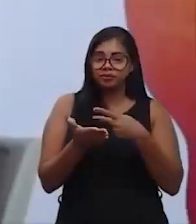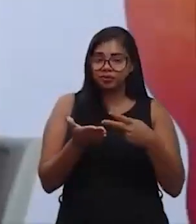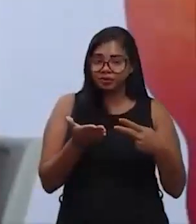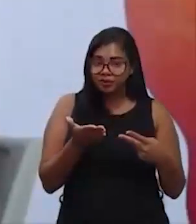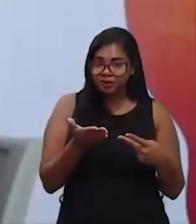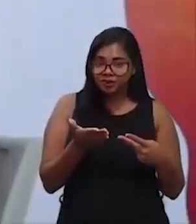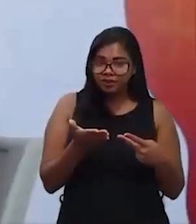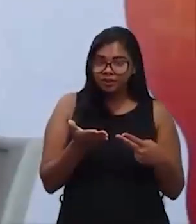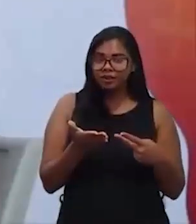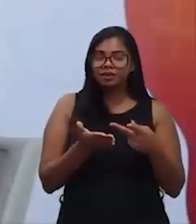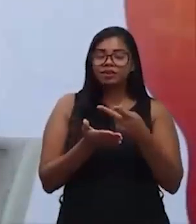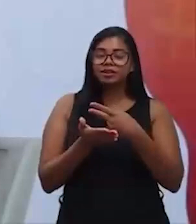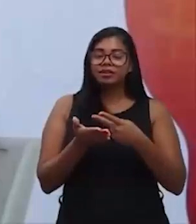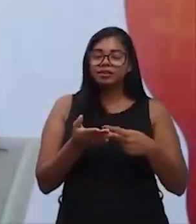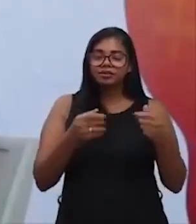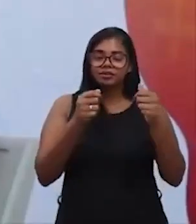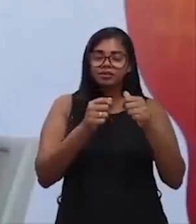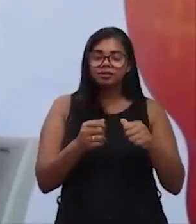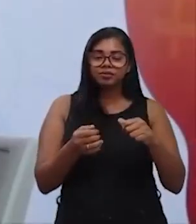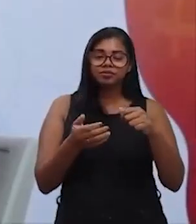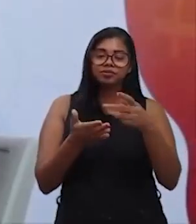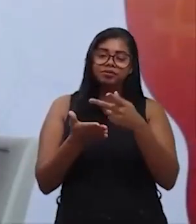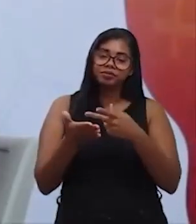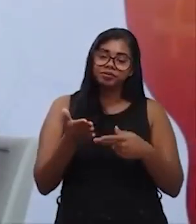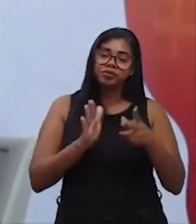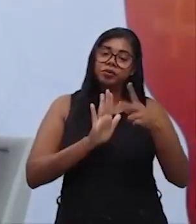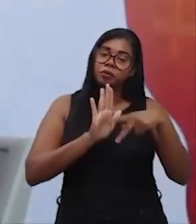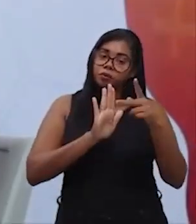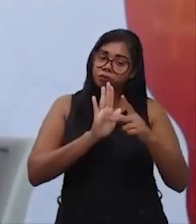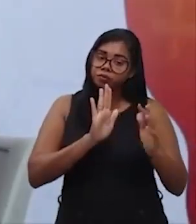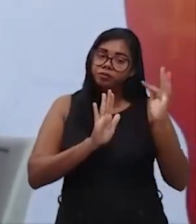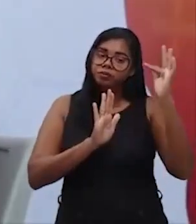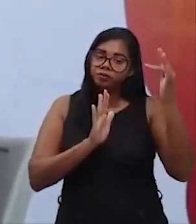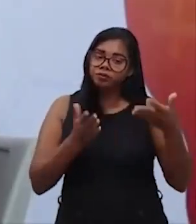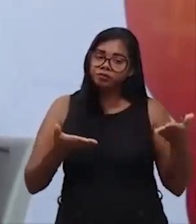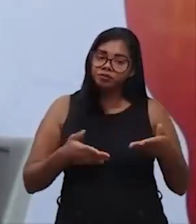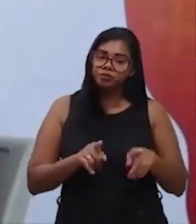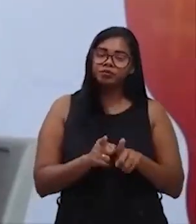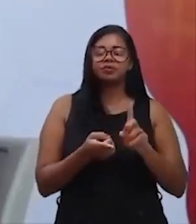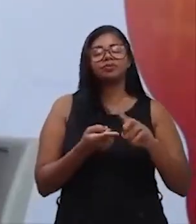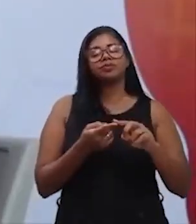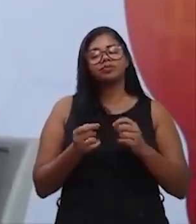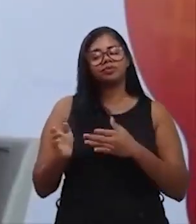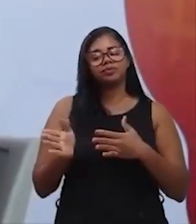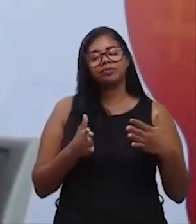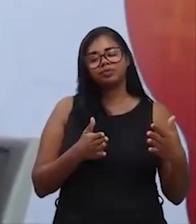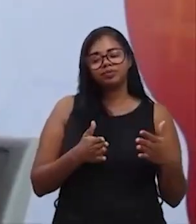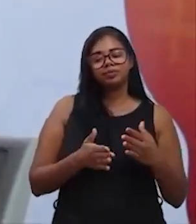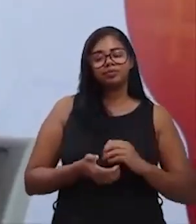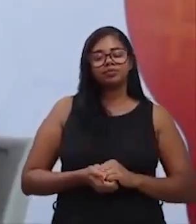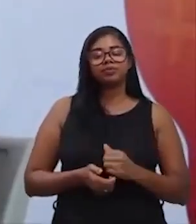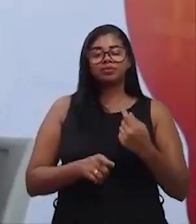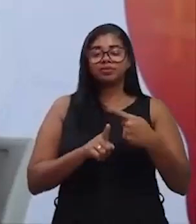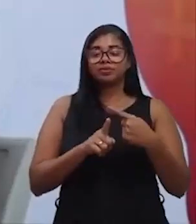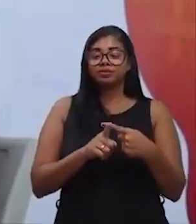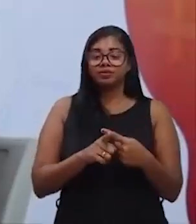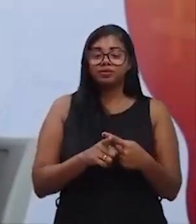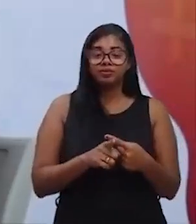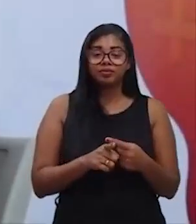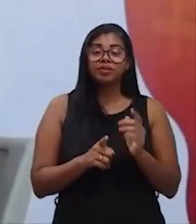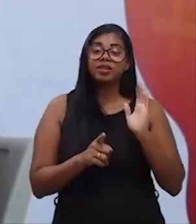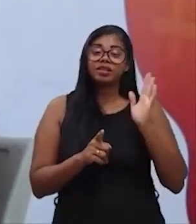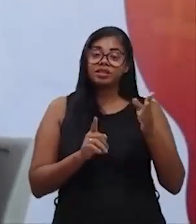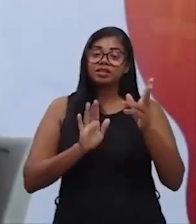ao acaso, aquilo ali dá em algum projeto. Massa. Que na verdade eu acho que o processo nem é esse, é porque você já está